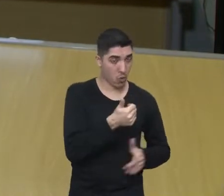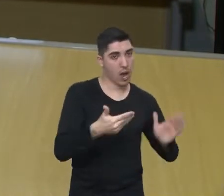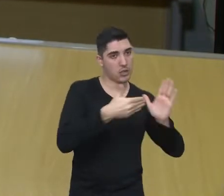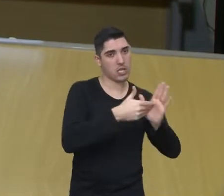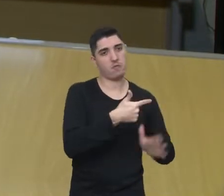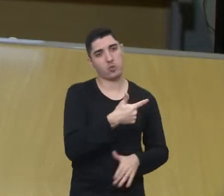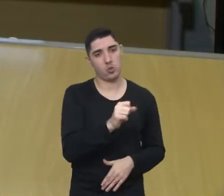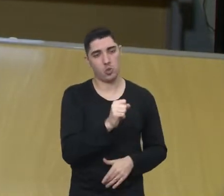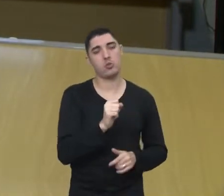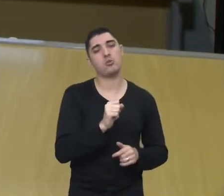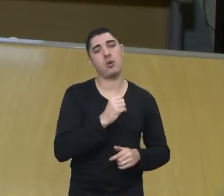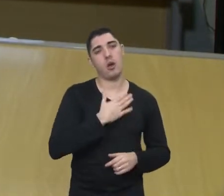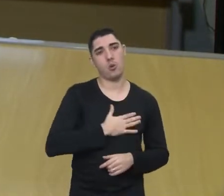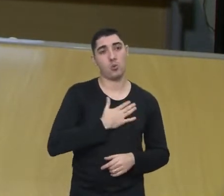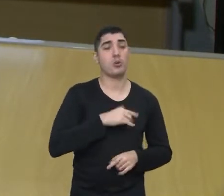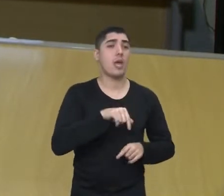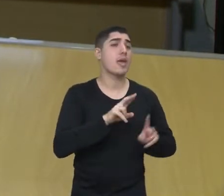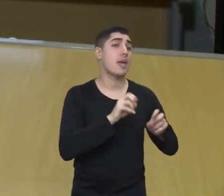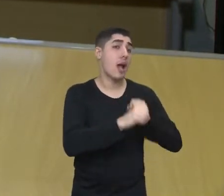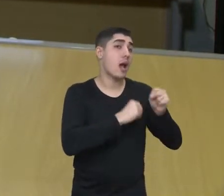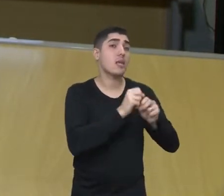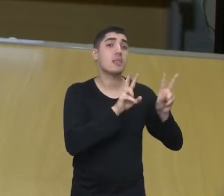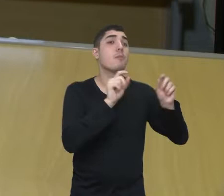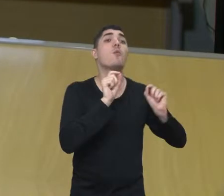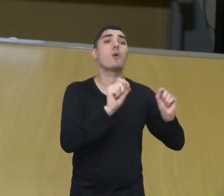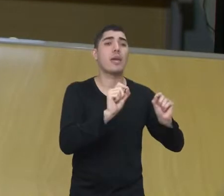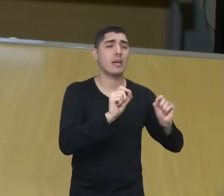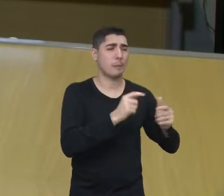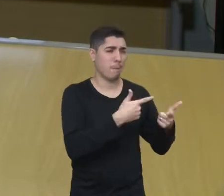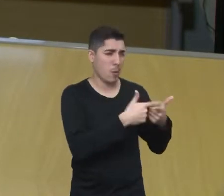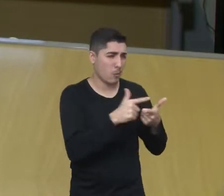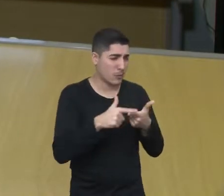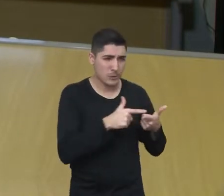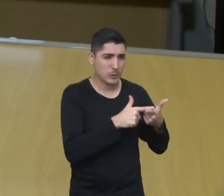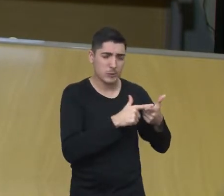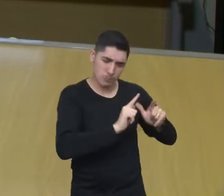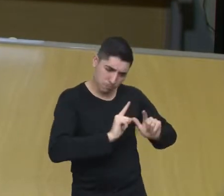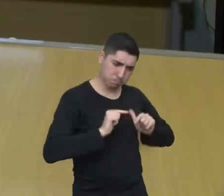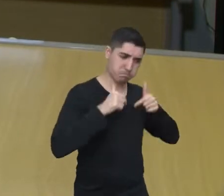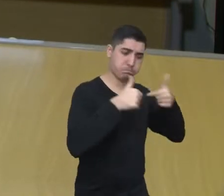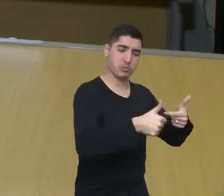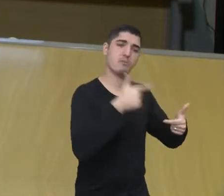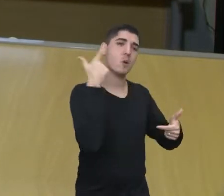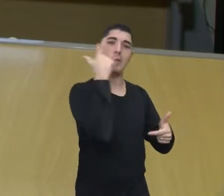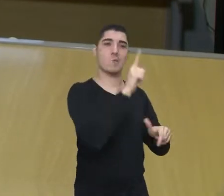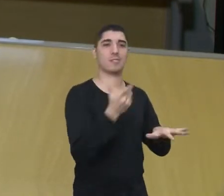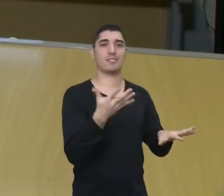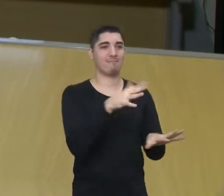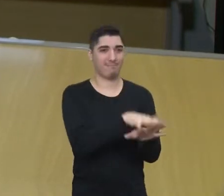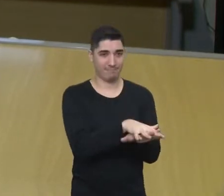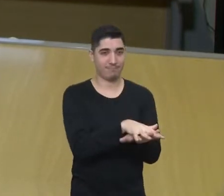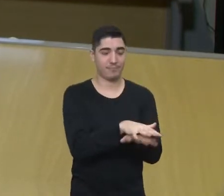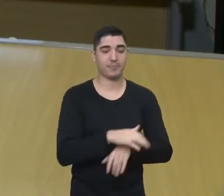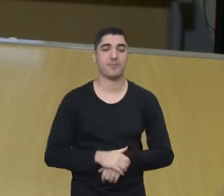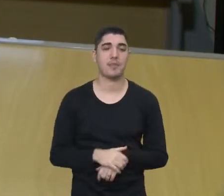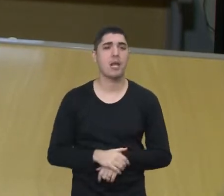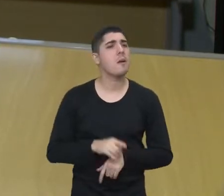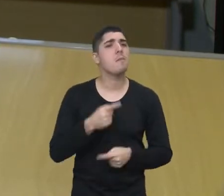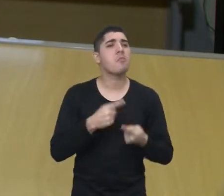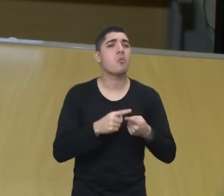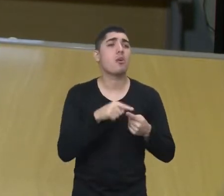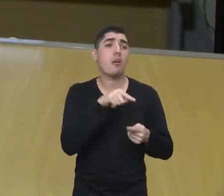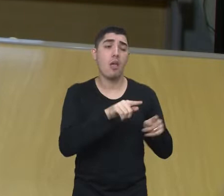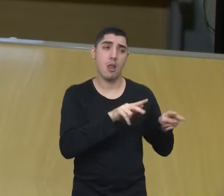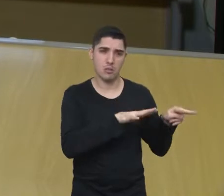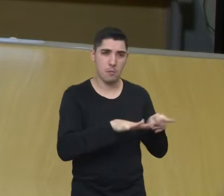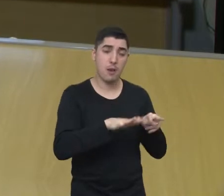do dia 21 ao dia 28 de agosto. E o tema desse ano é superar barreiras para garantir a inclusão. O que a gente quer com essa